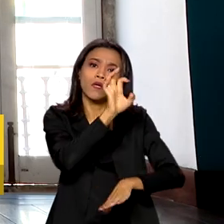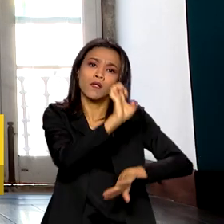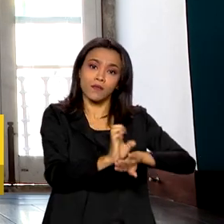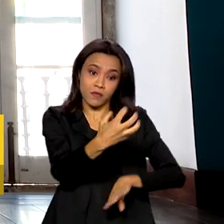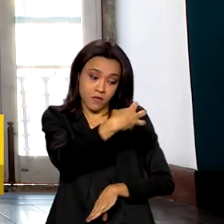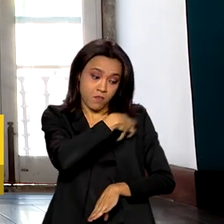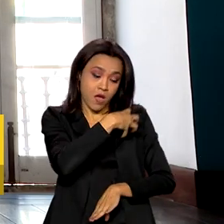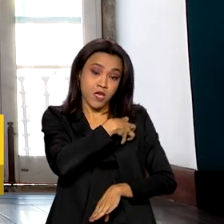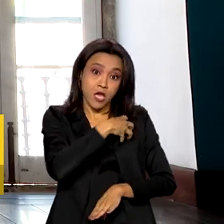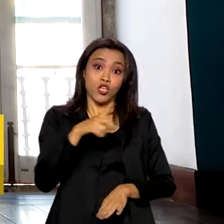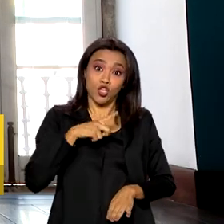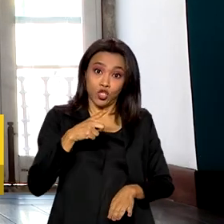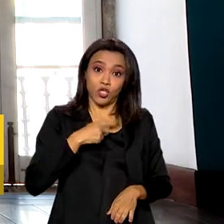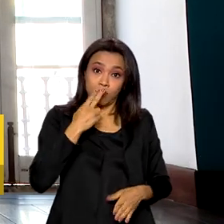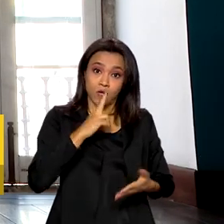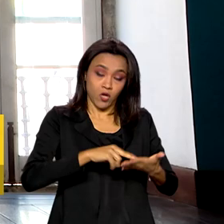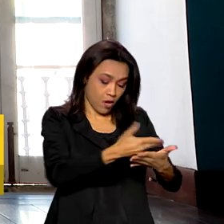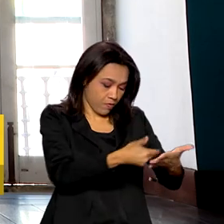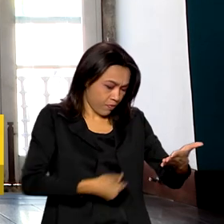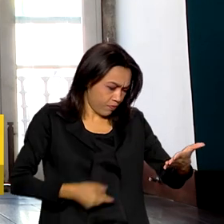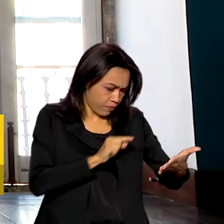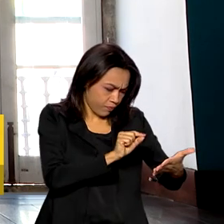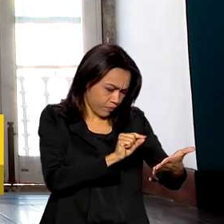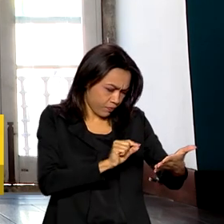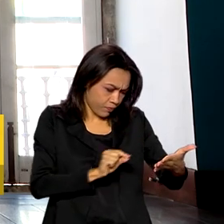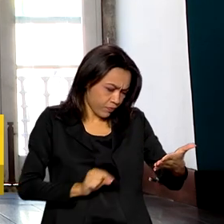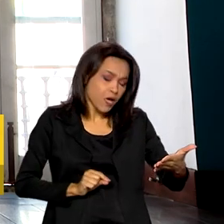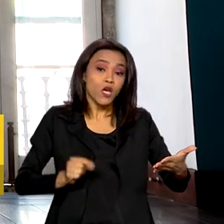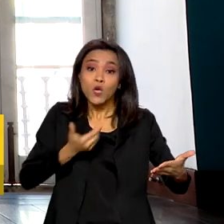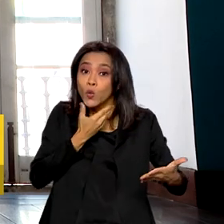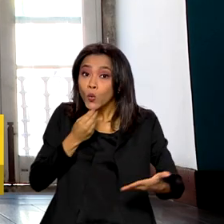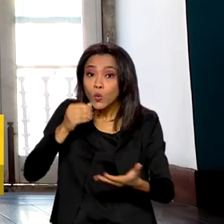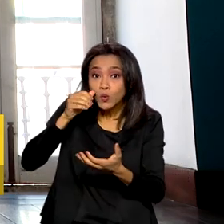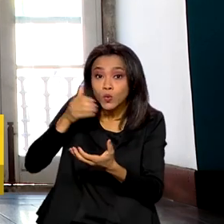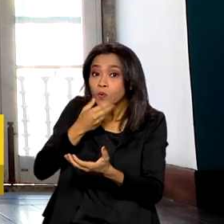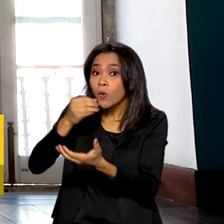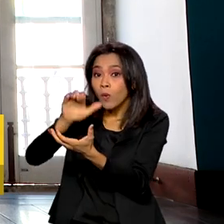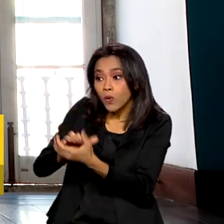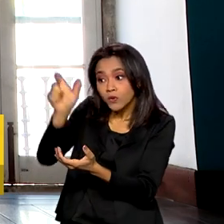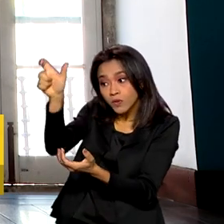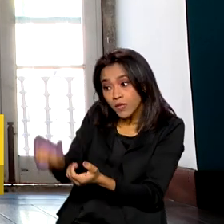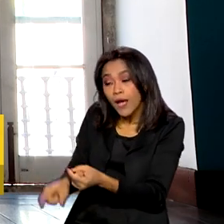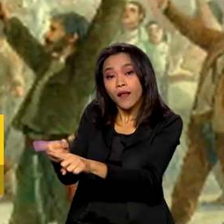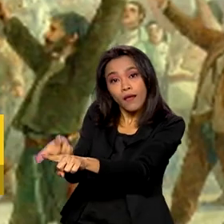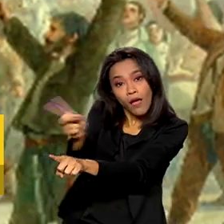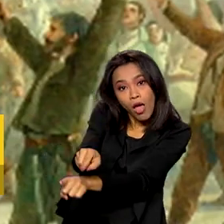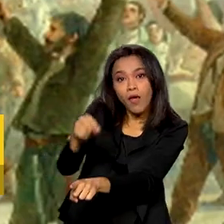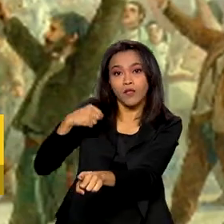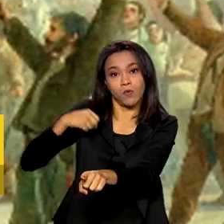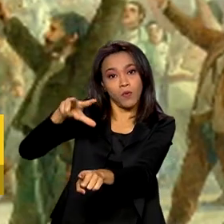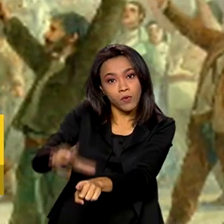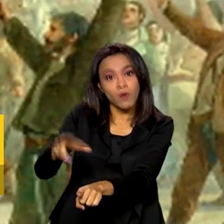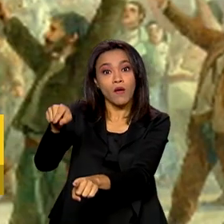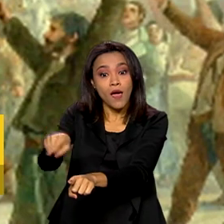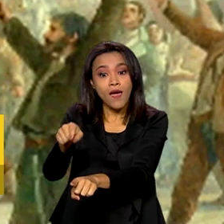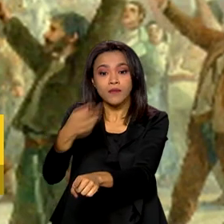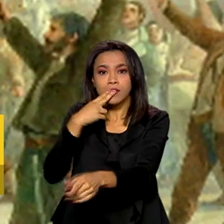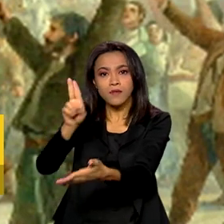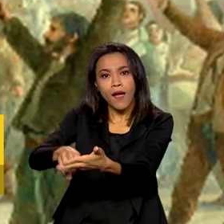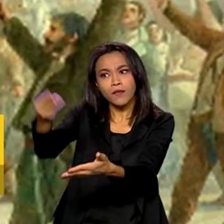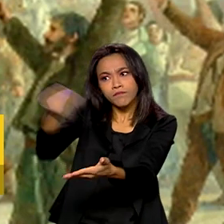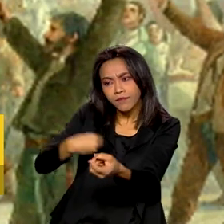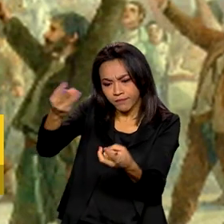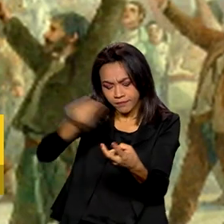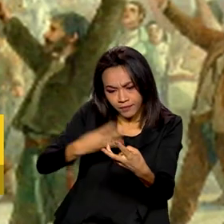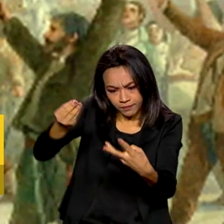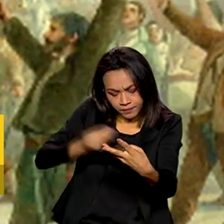uma correspondência com o marido, que é um nobre português e que está vindo para o Brasil, são essas cartas que contam